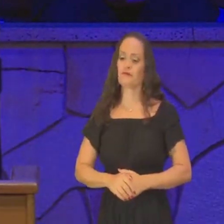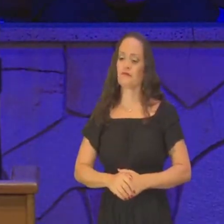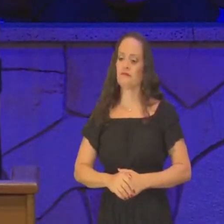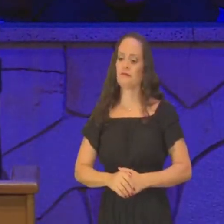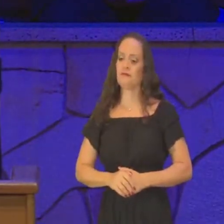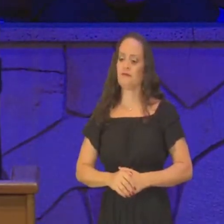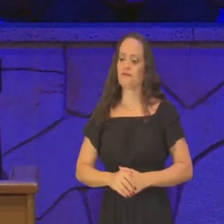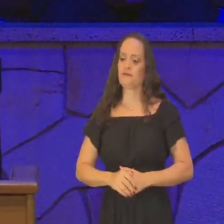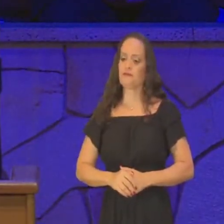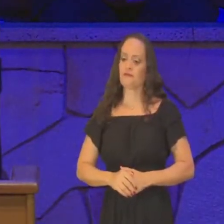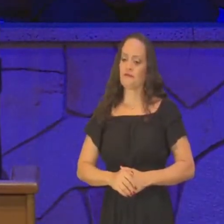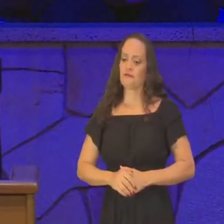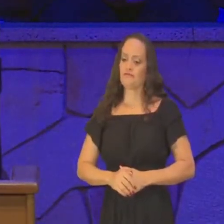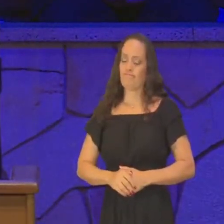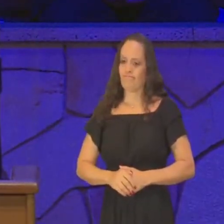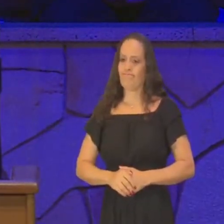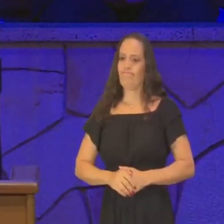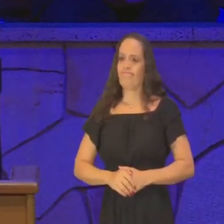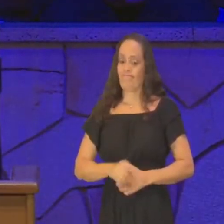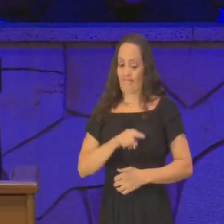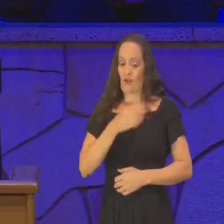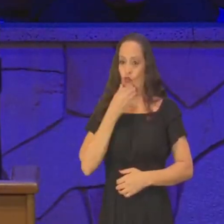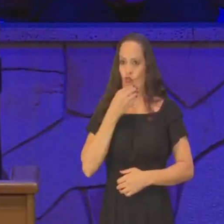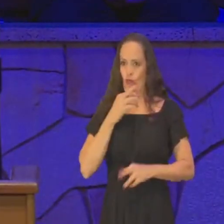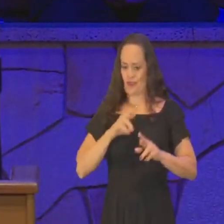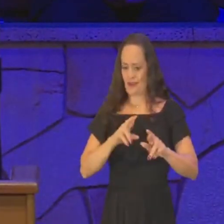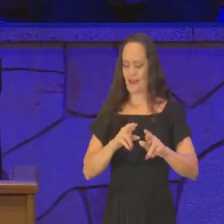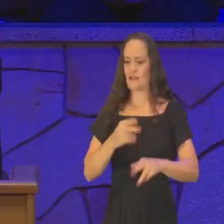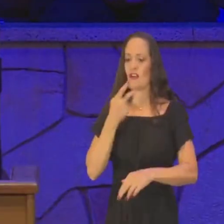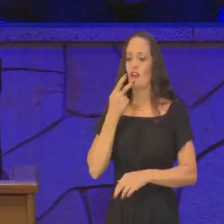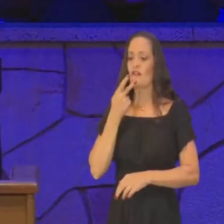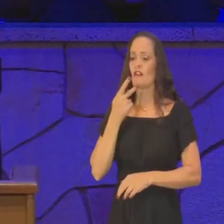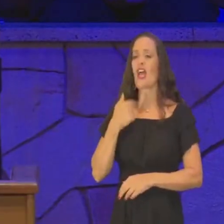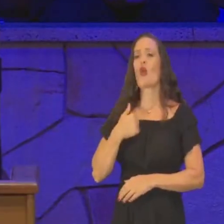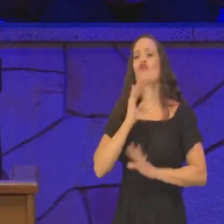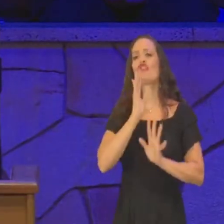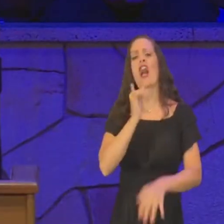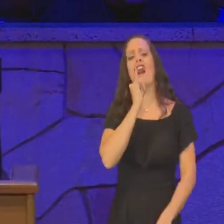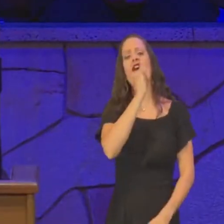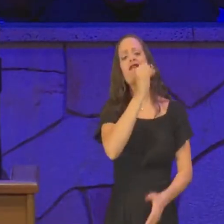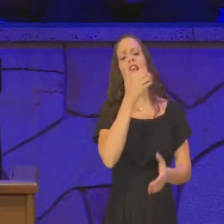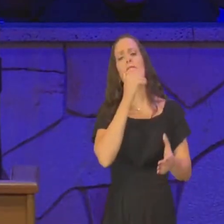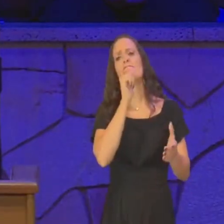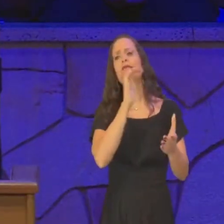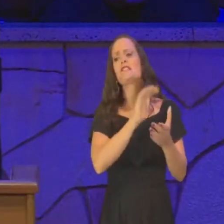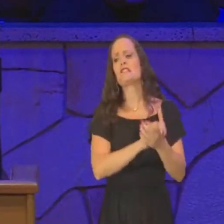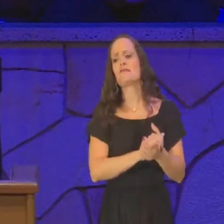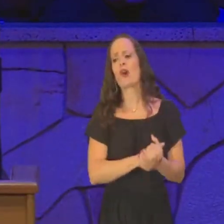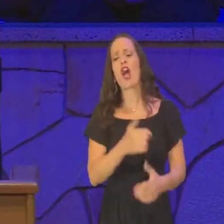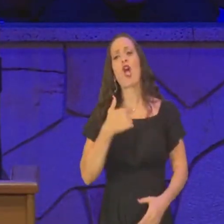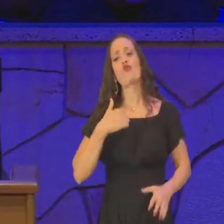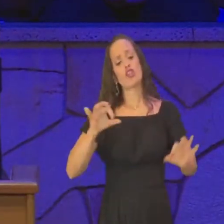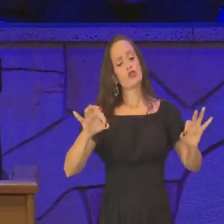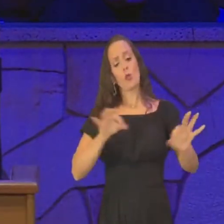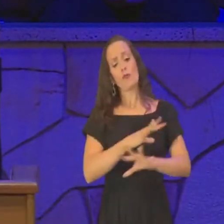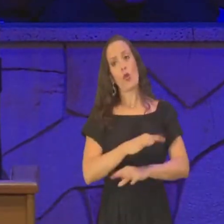E ele disse assim para nós: pastor, mas eu já falei para ela. Falei: filha, já estou